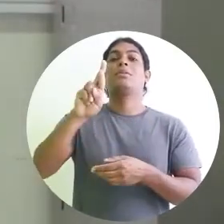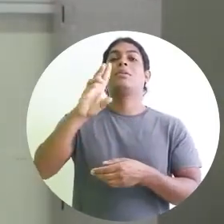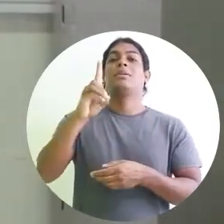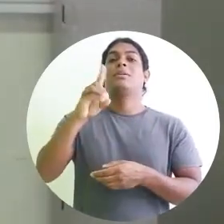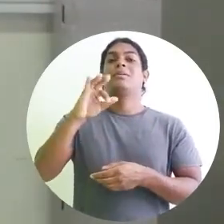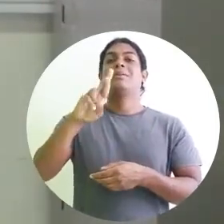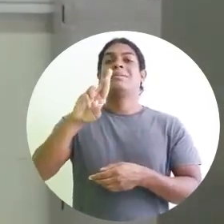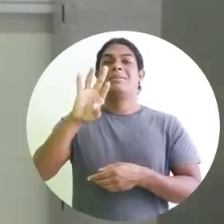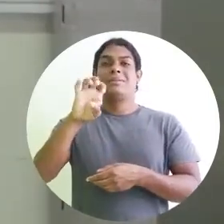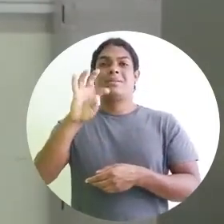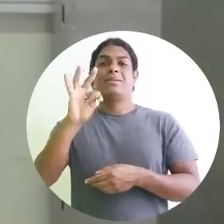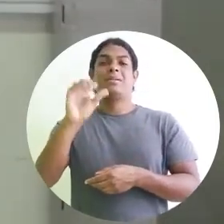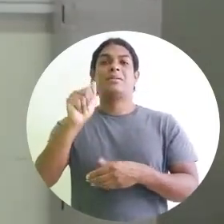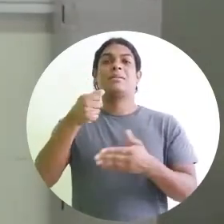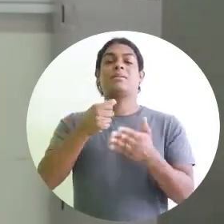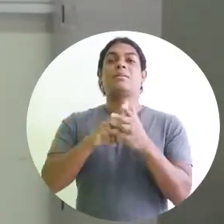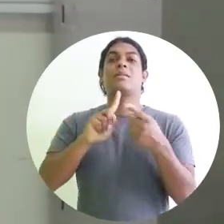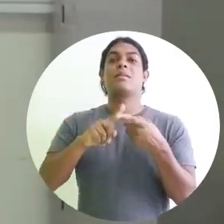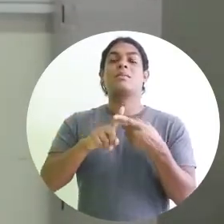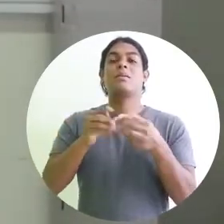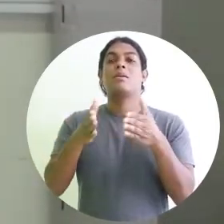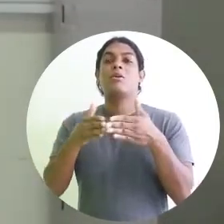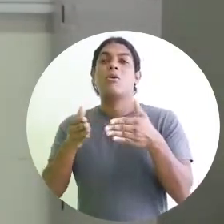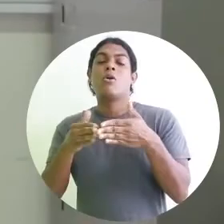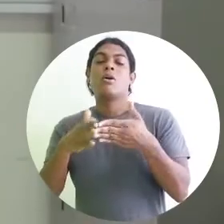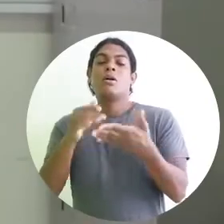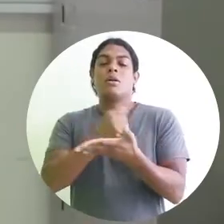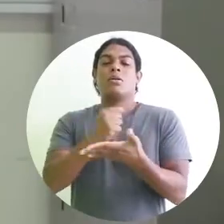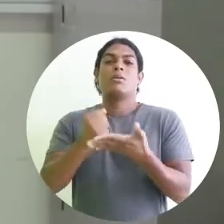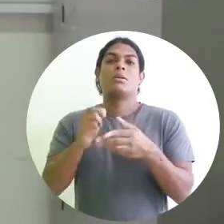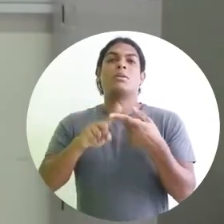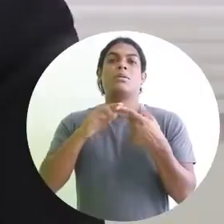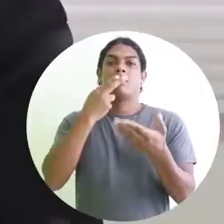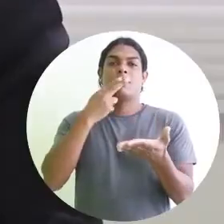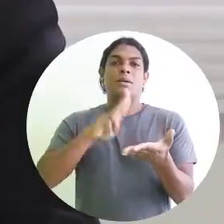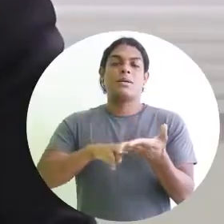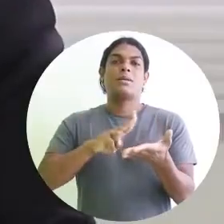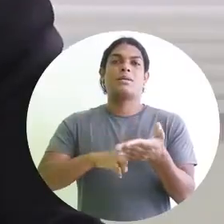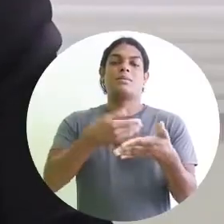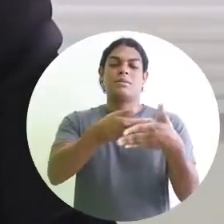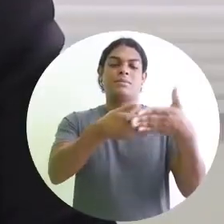a cobrança documental e a carta de crédito, que iremos conhecer a seguir.